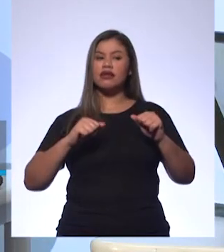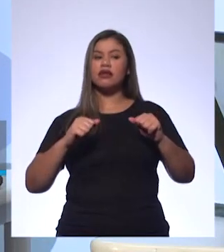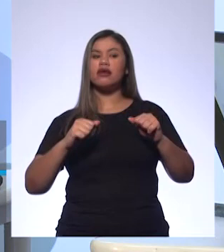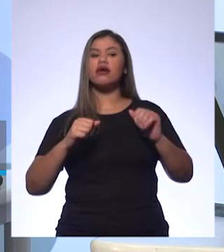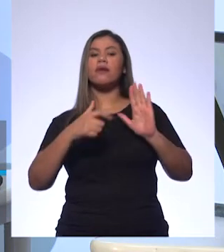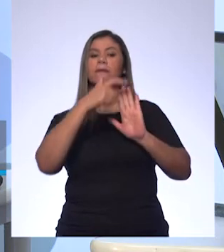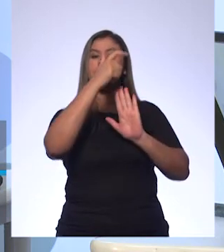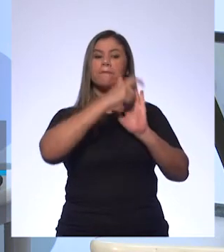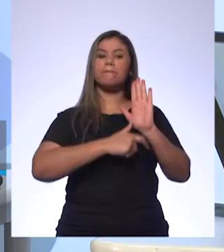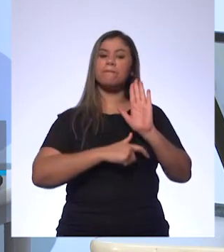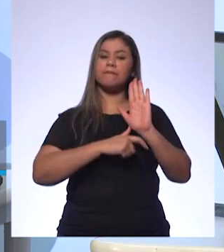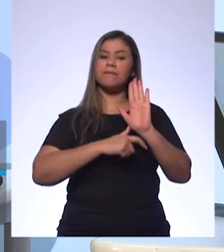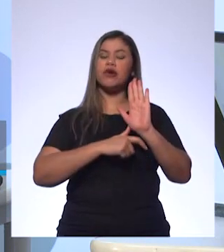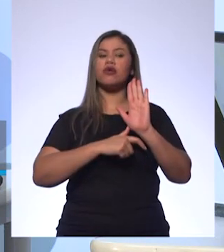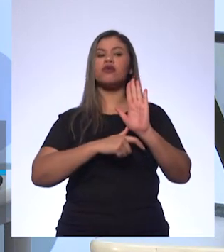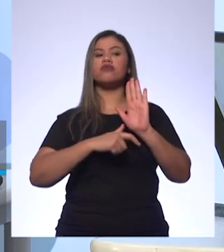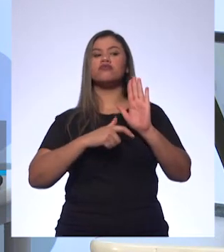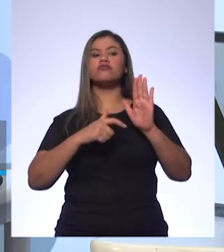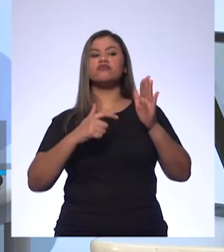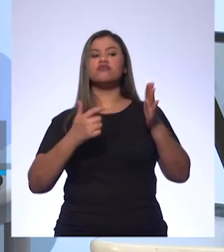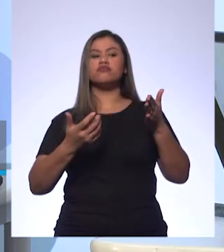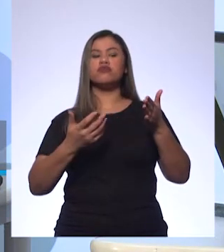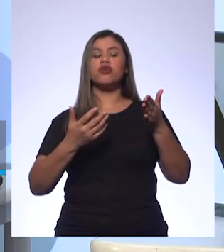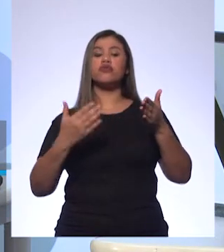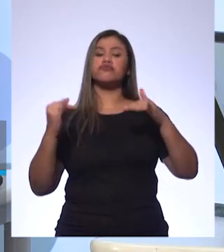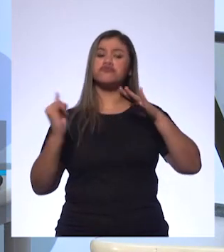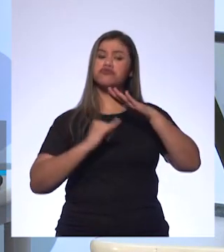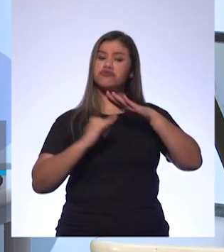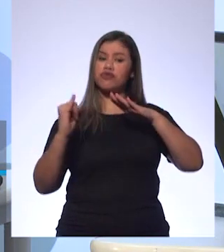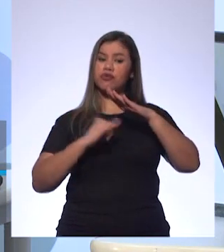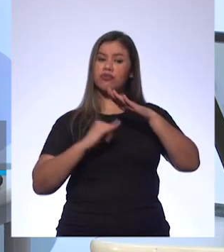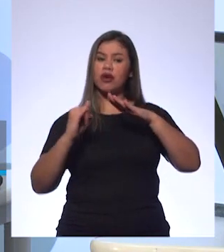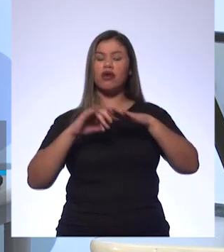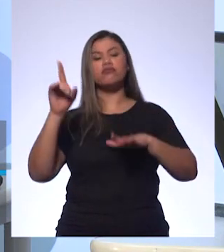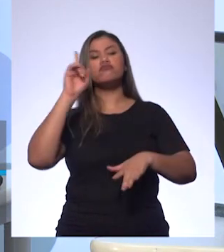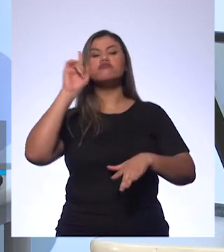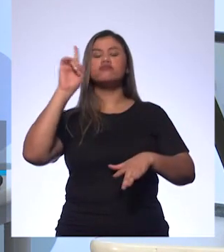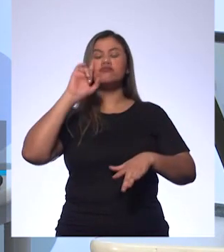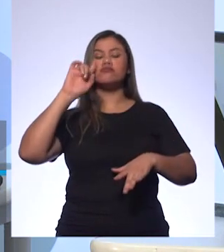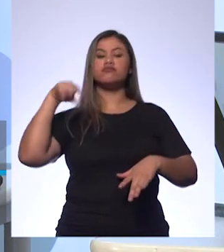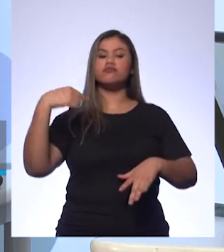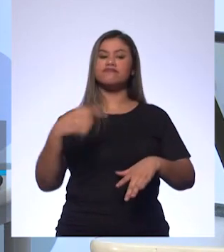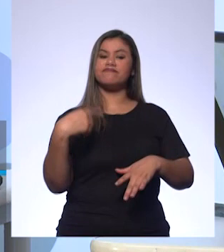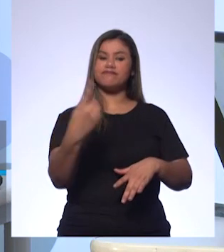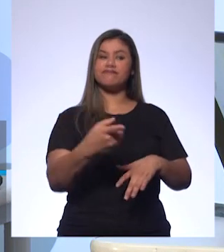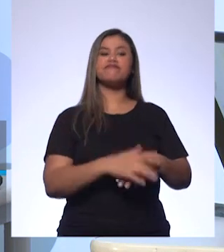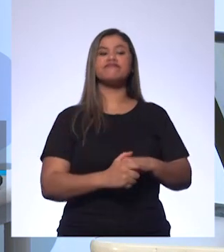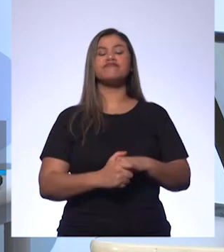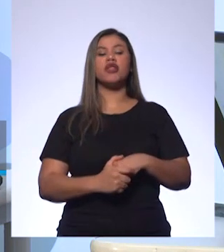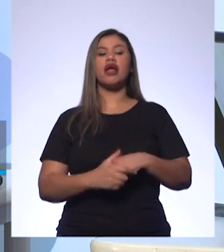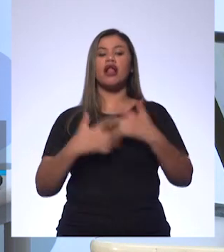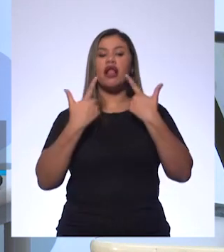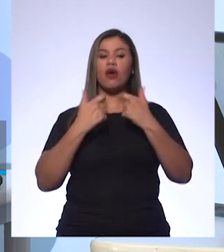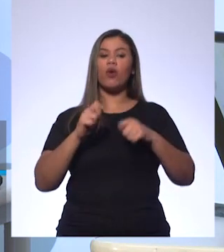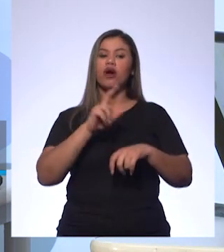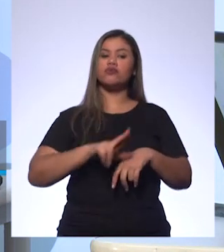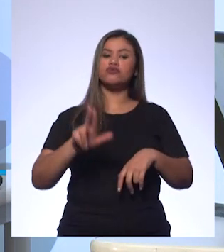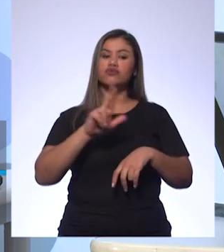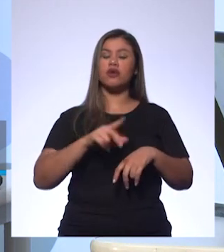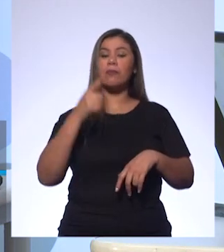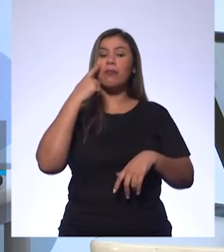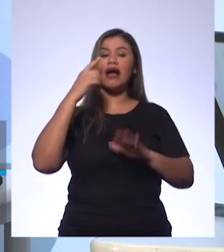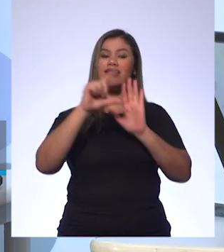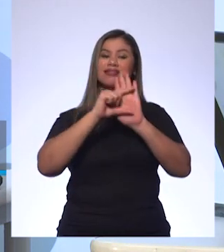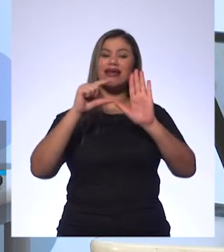norma padrão e norma coloquial, que é o que a gente usa no nosso dia a dia. Ok? Aqui ela está na norma